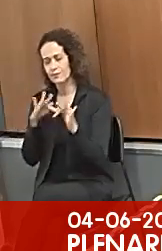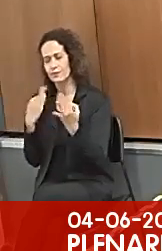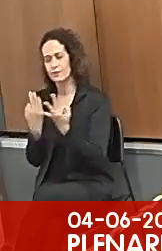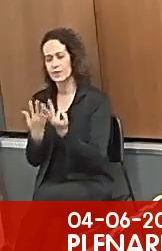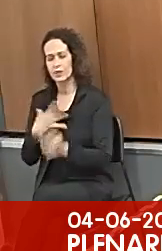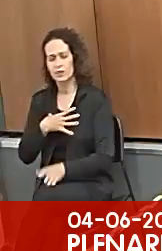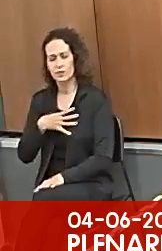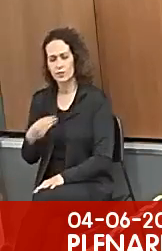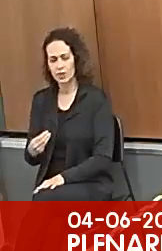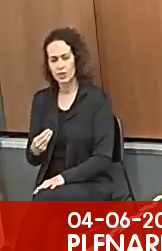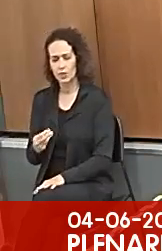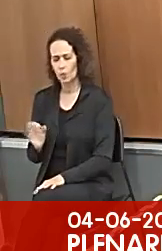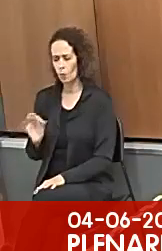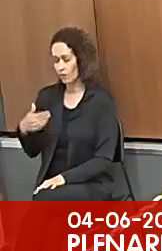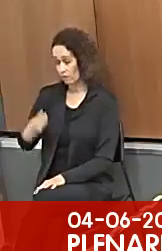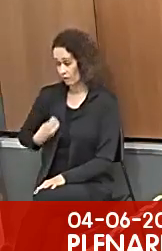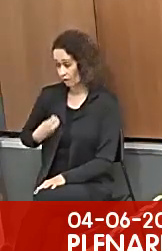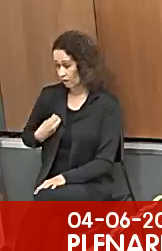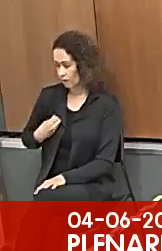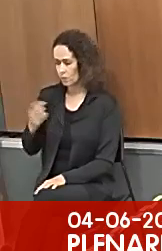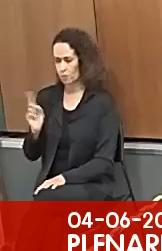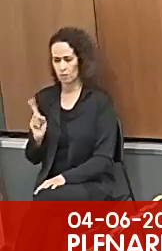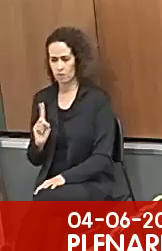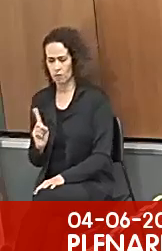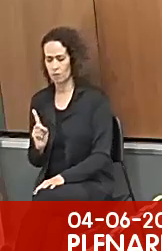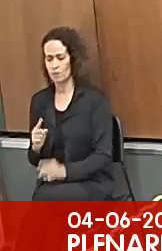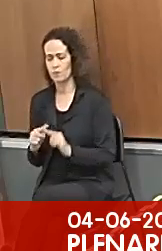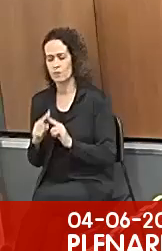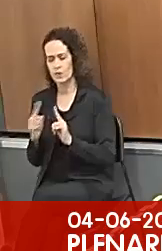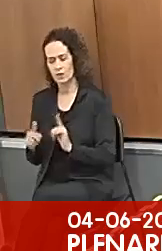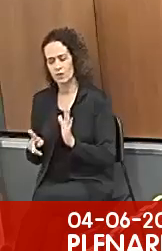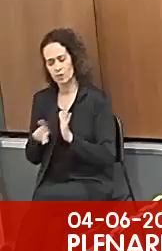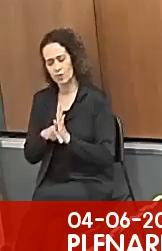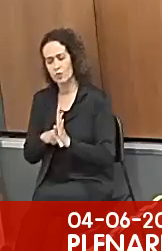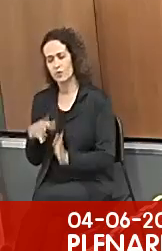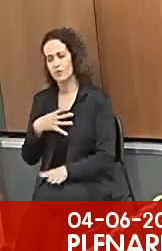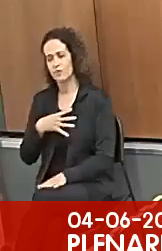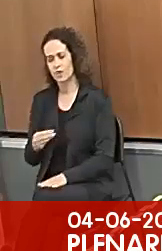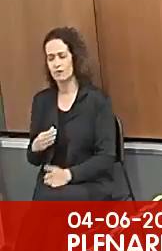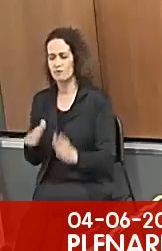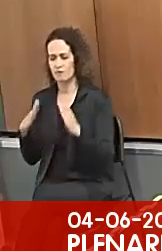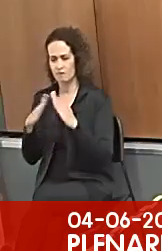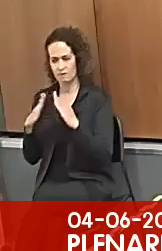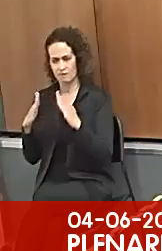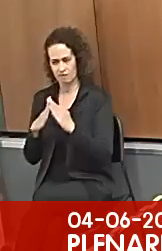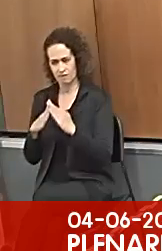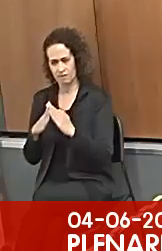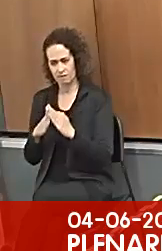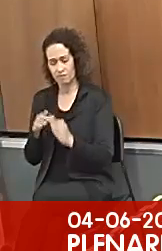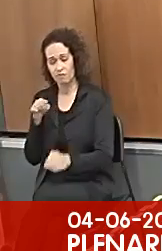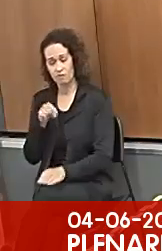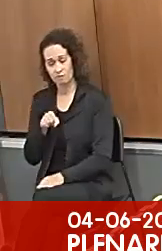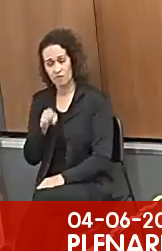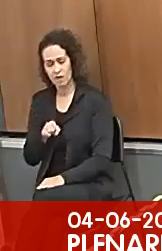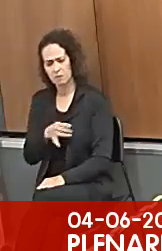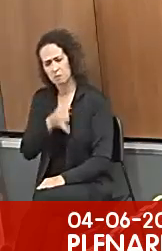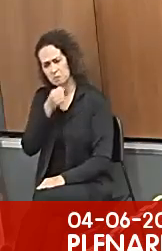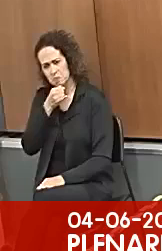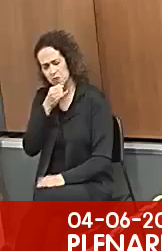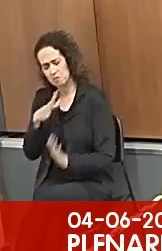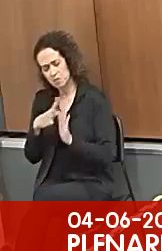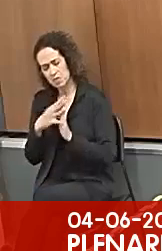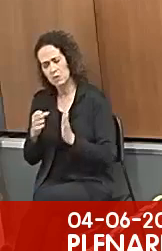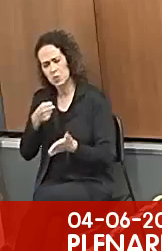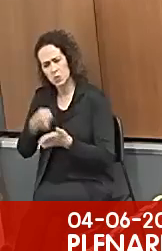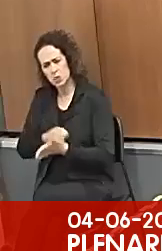aqui presente? Não, né? Tem na sua casa o próprio filho, e ela é um grande exemplo para todos nós. Vem